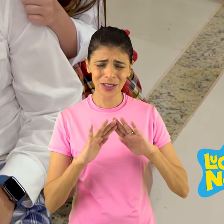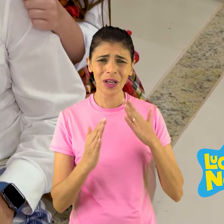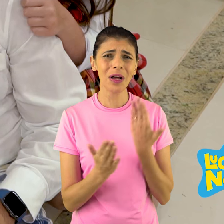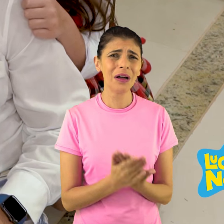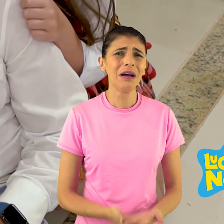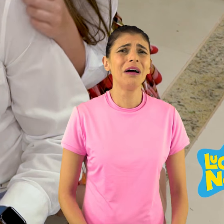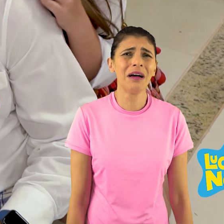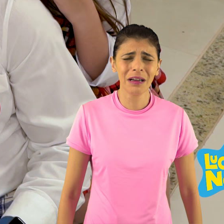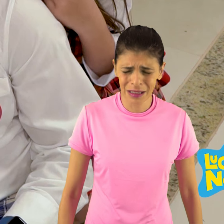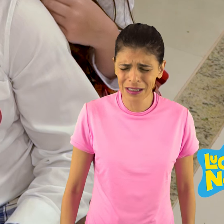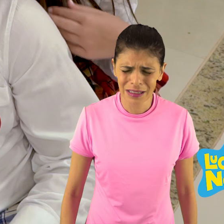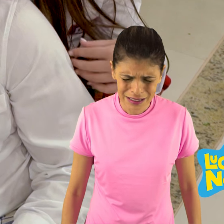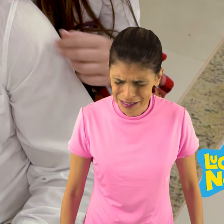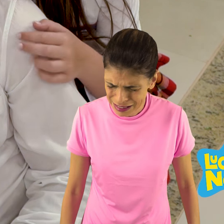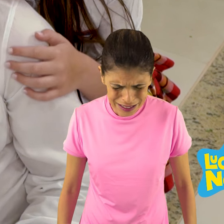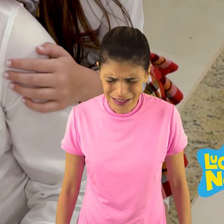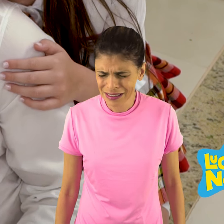Escolares!